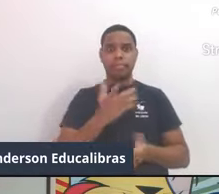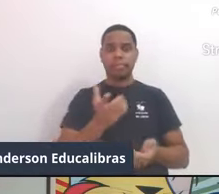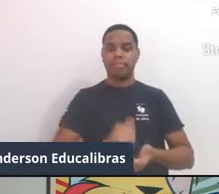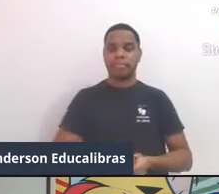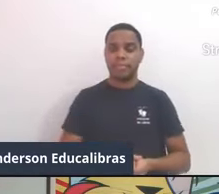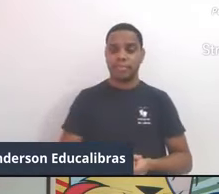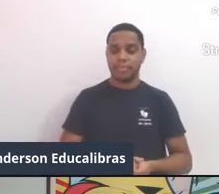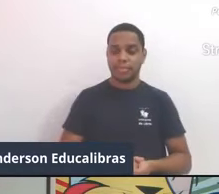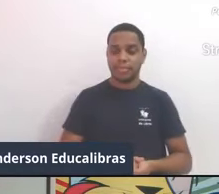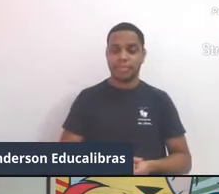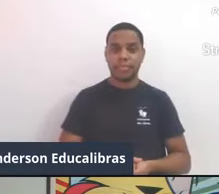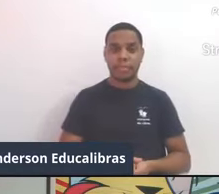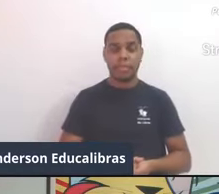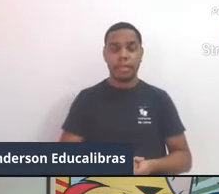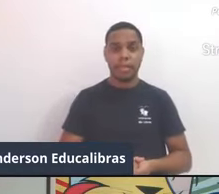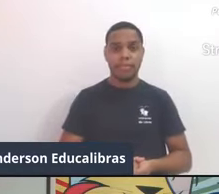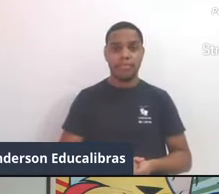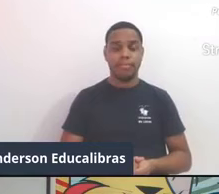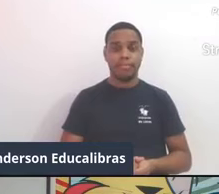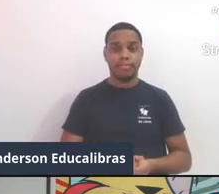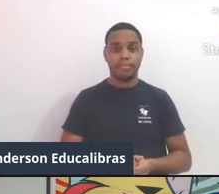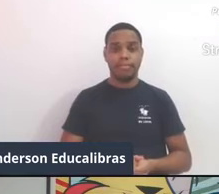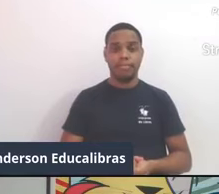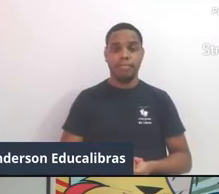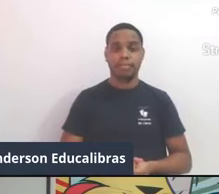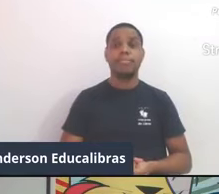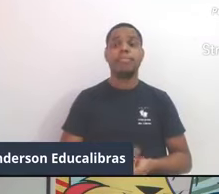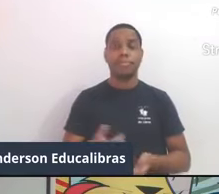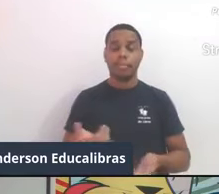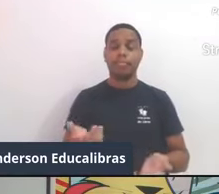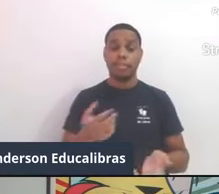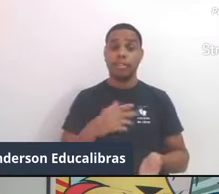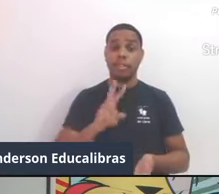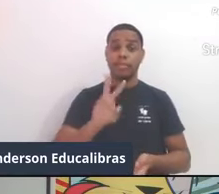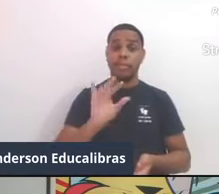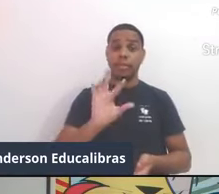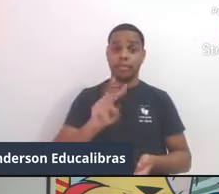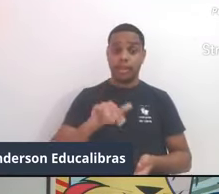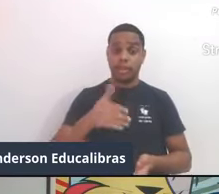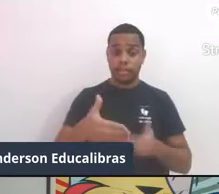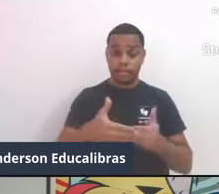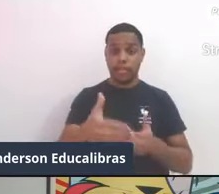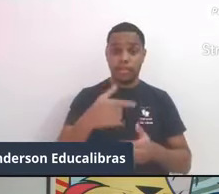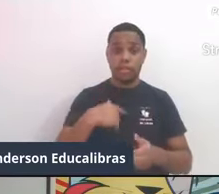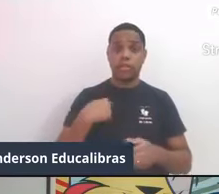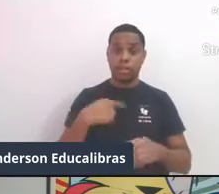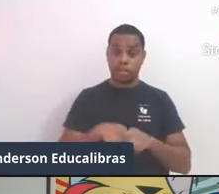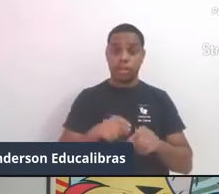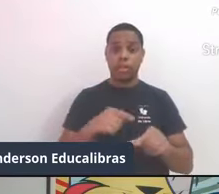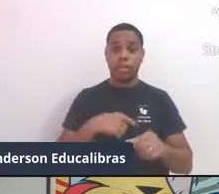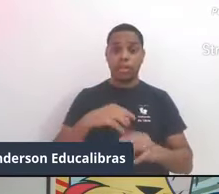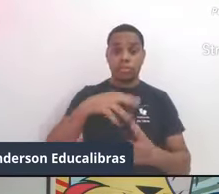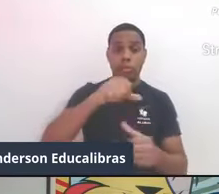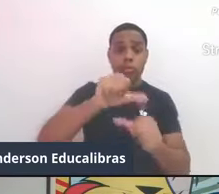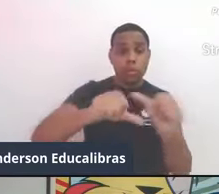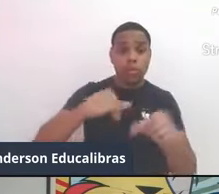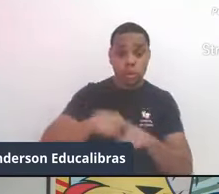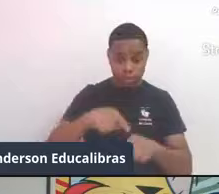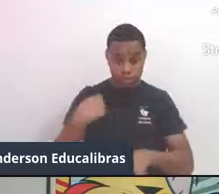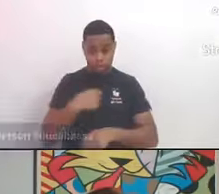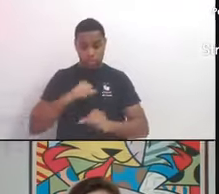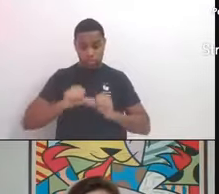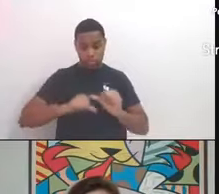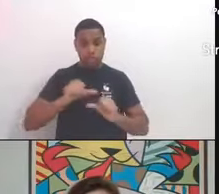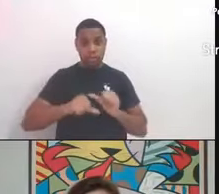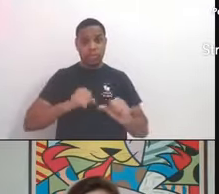Não, e outra, é a realidade em si, né? E a gente tem que mudar com ela, porque senão nós apanhamos dela, né? Perdemos